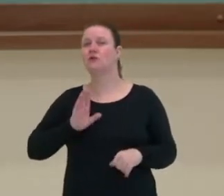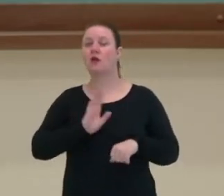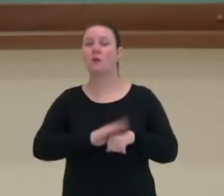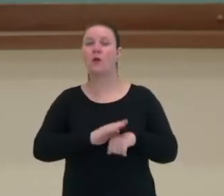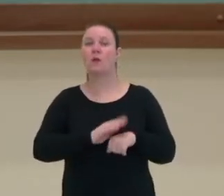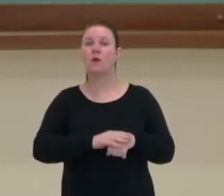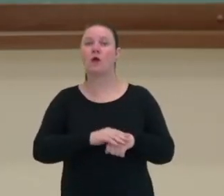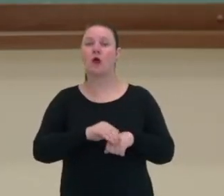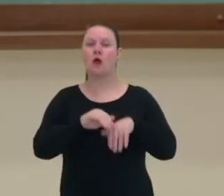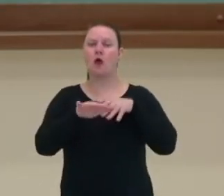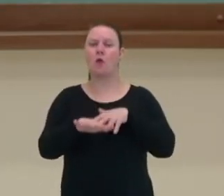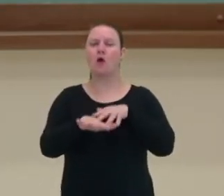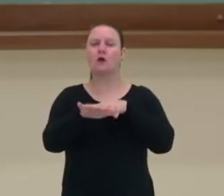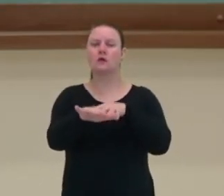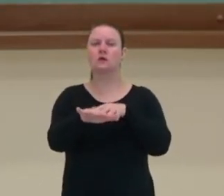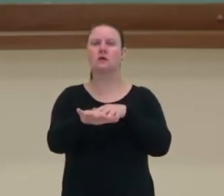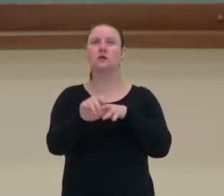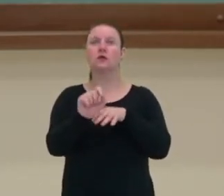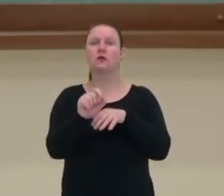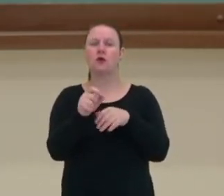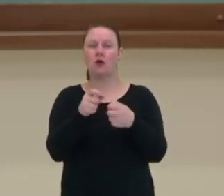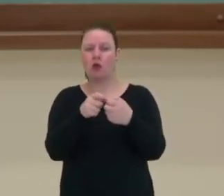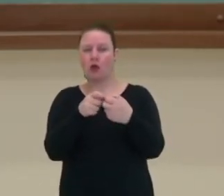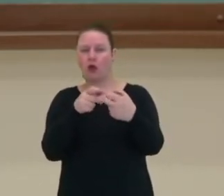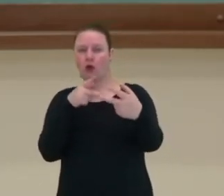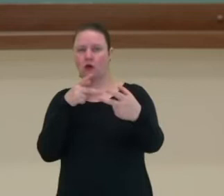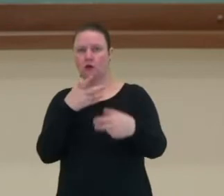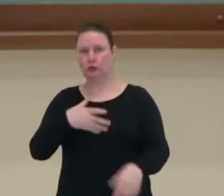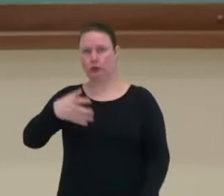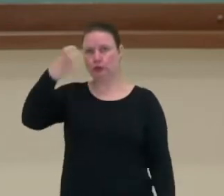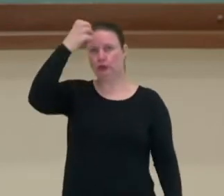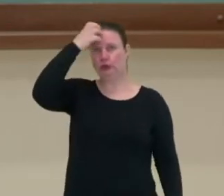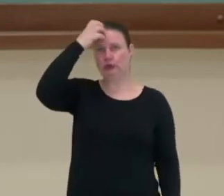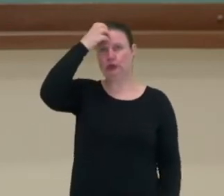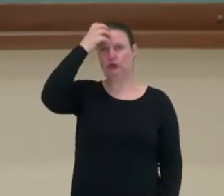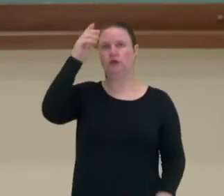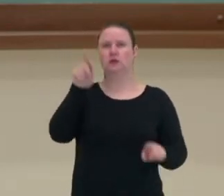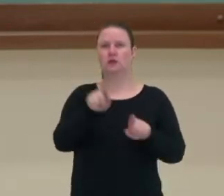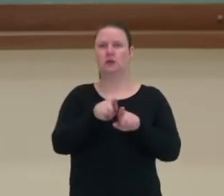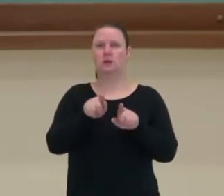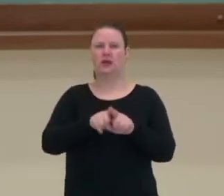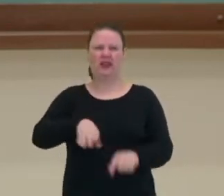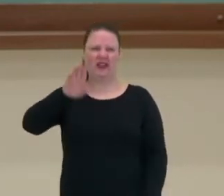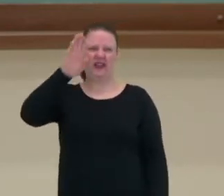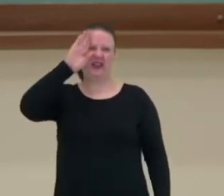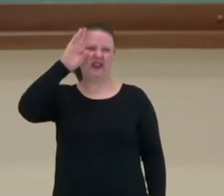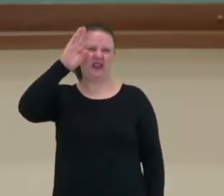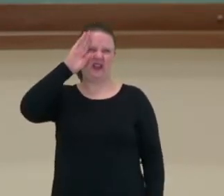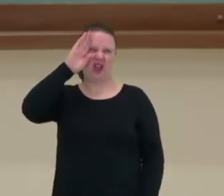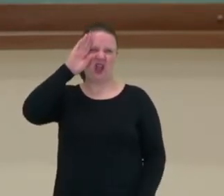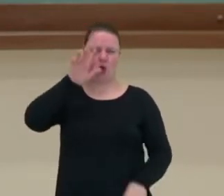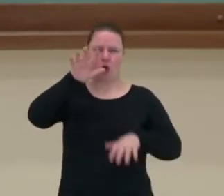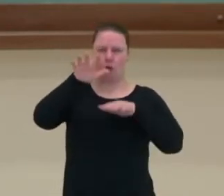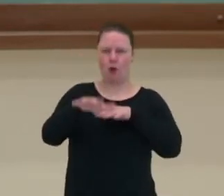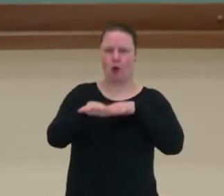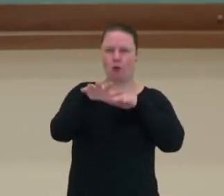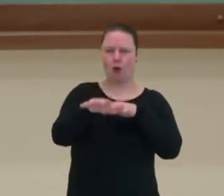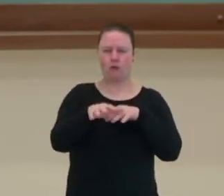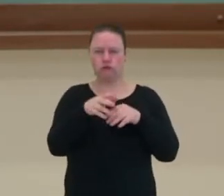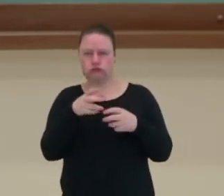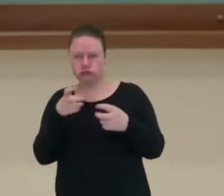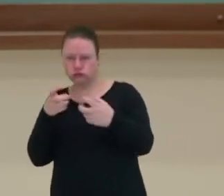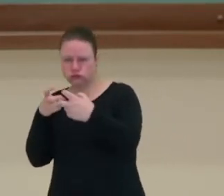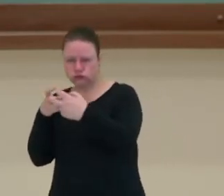artilharia, vamos dizer assim, dos reis, né, dos exércitos, porque eles conseguiam derrubar os